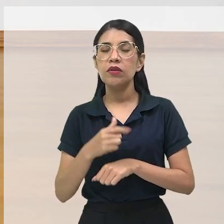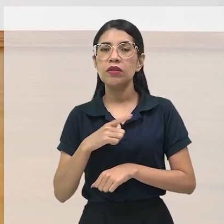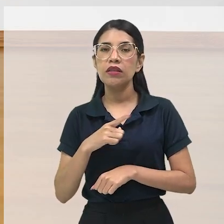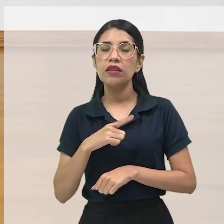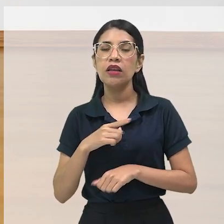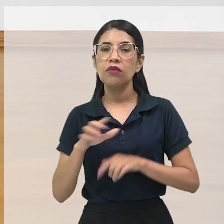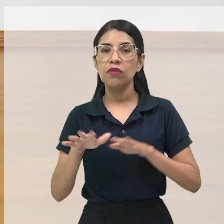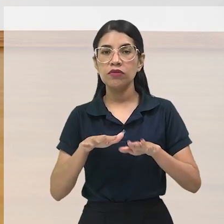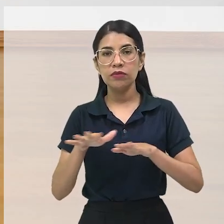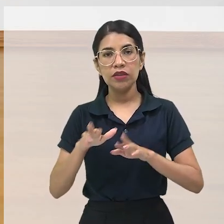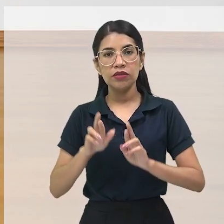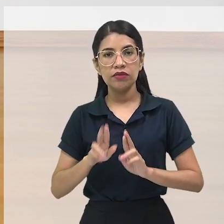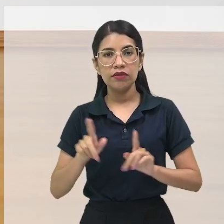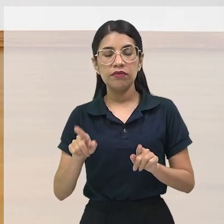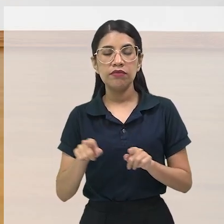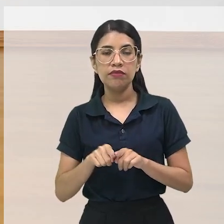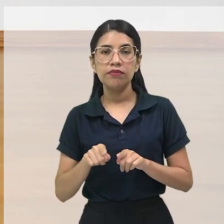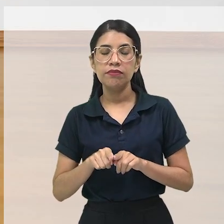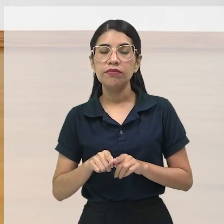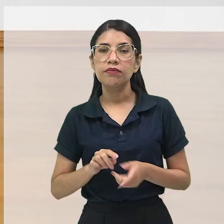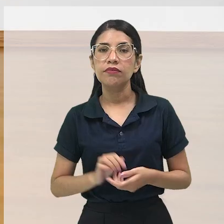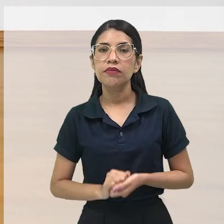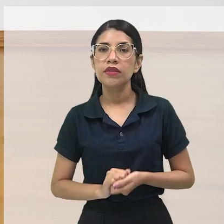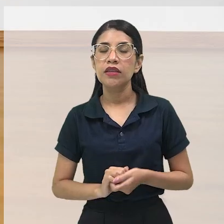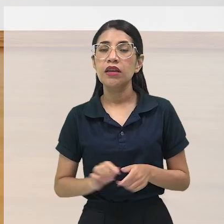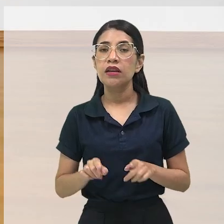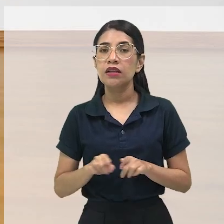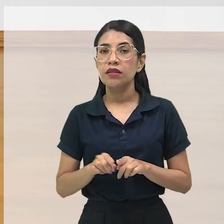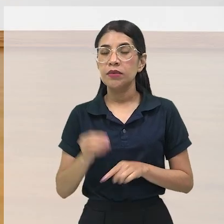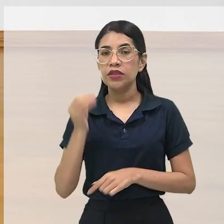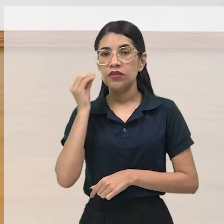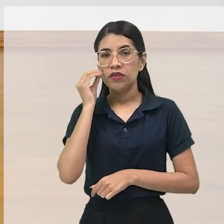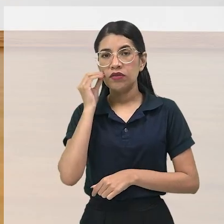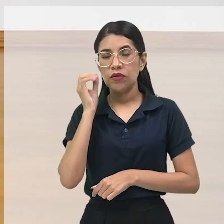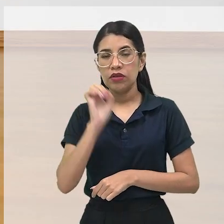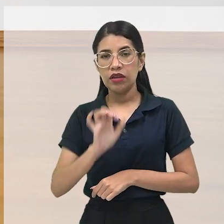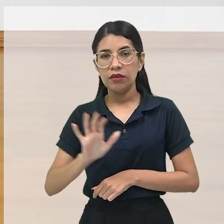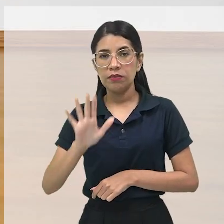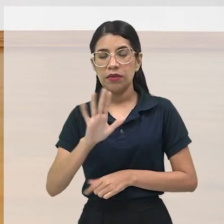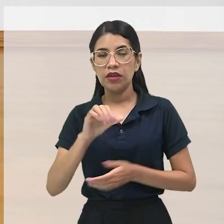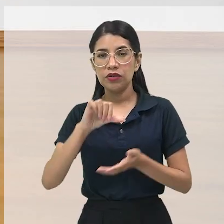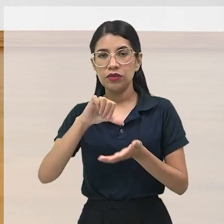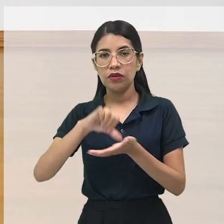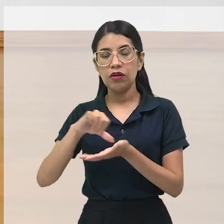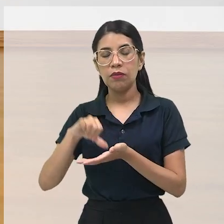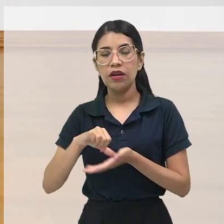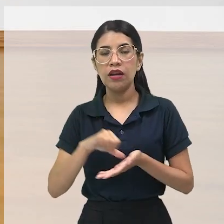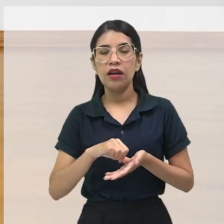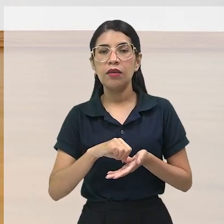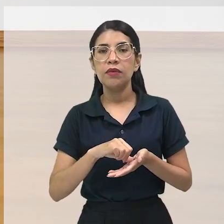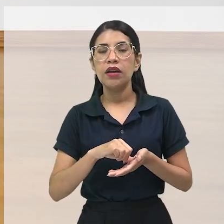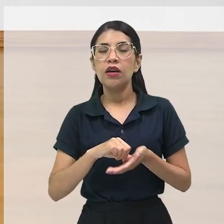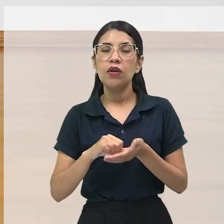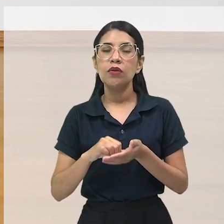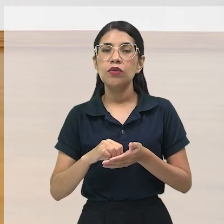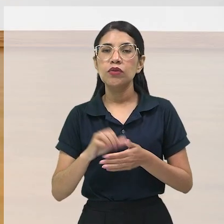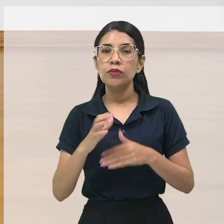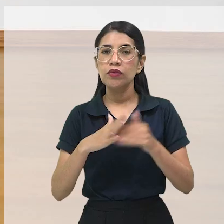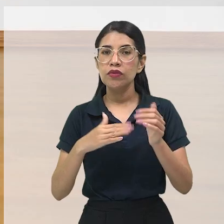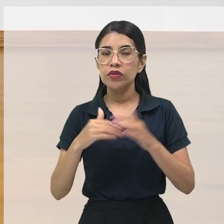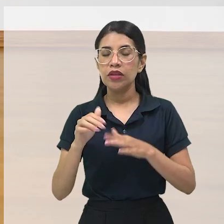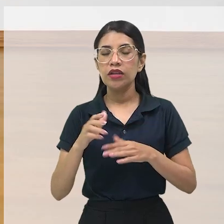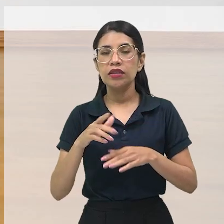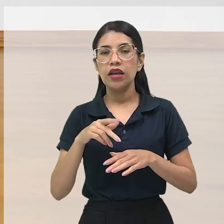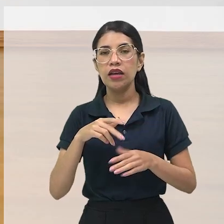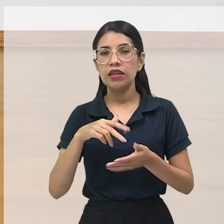uma movimentação diferente. E a gente viu no nosso mapa as representações dos bailarinos dessas danças e